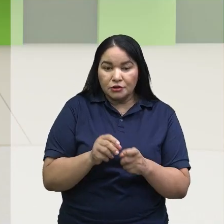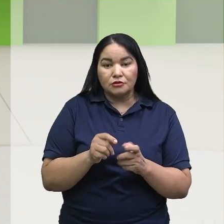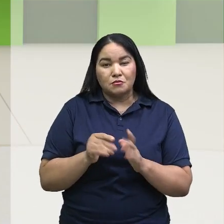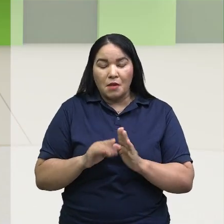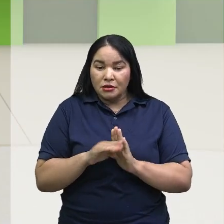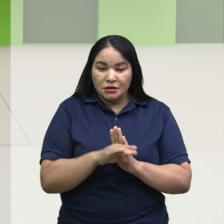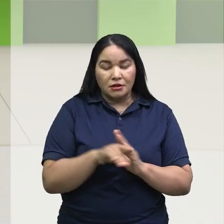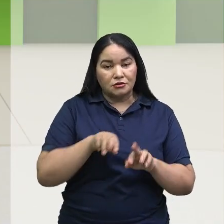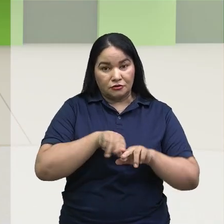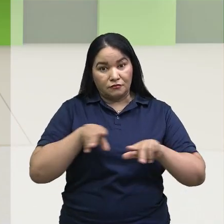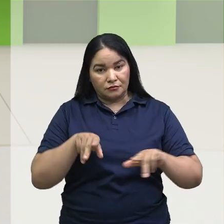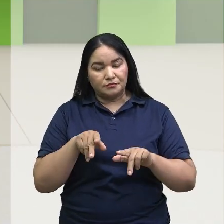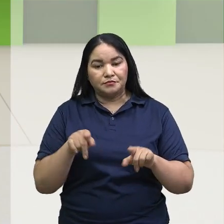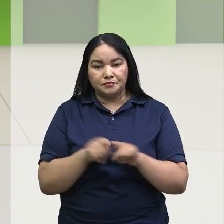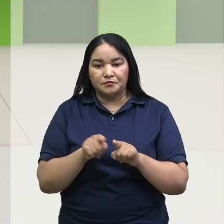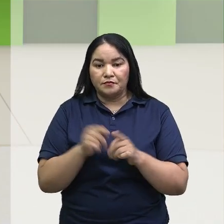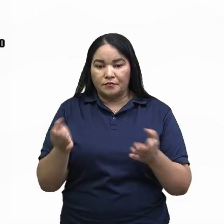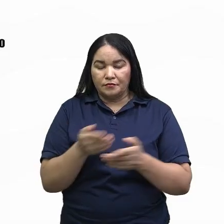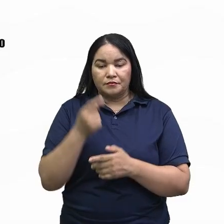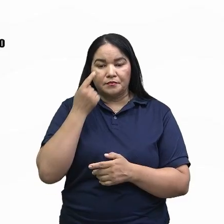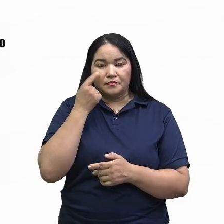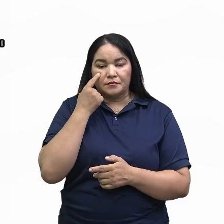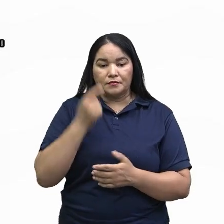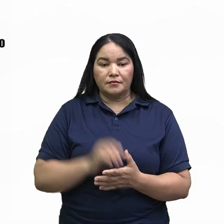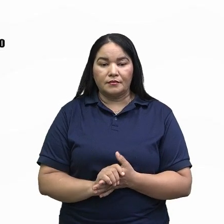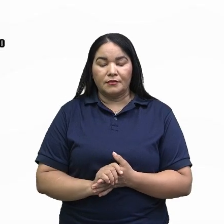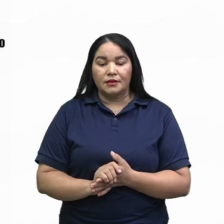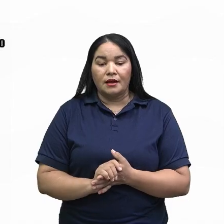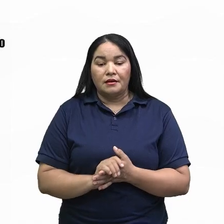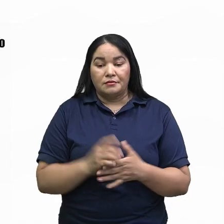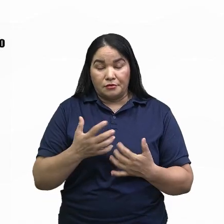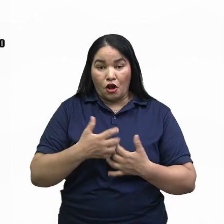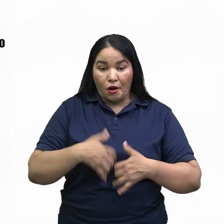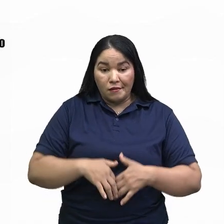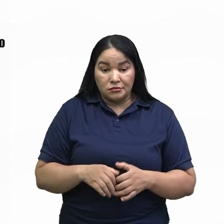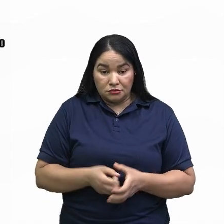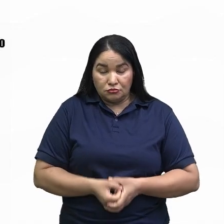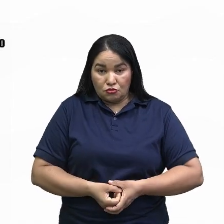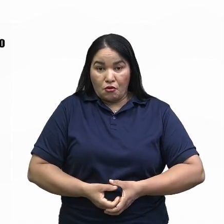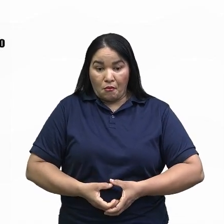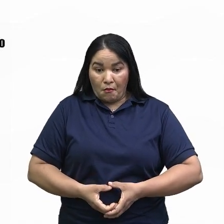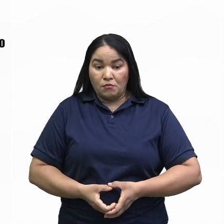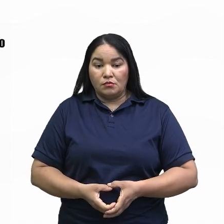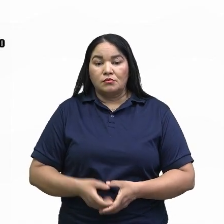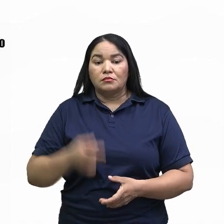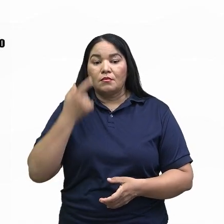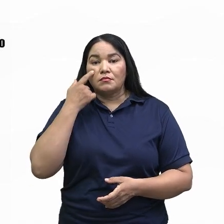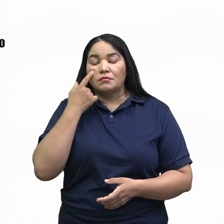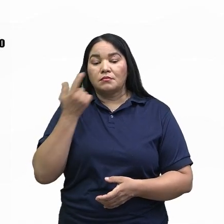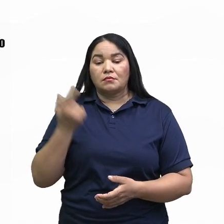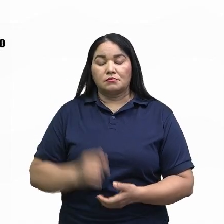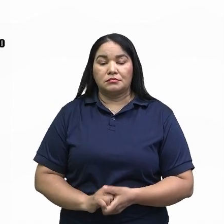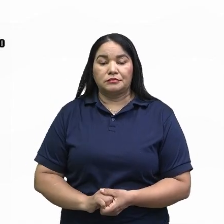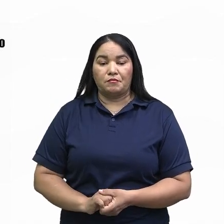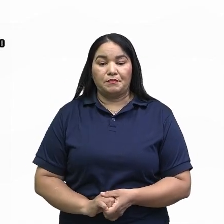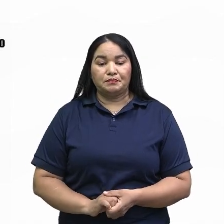certo? E agora a gente vai observar sobre o aparelho urinário. Olha só. A gente observa aí que esse